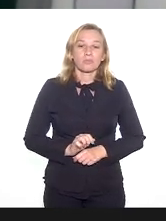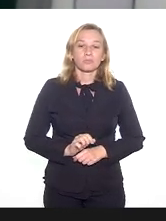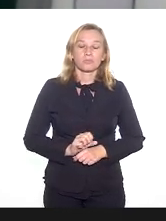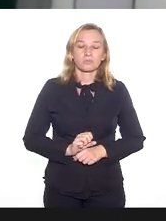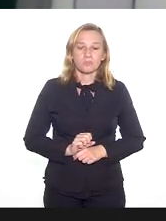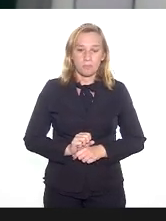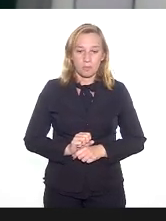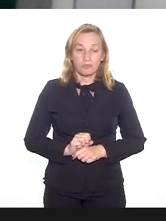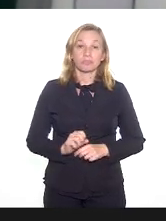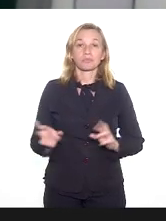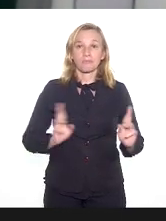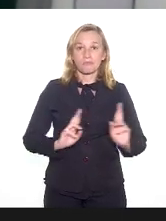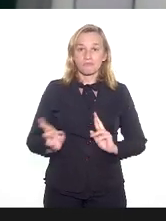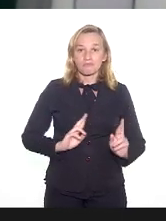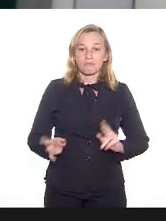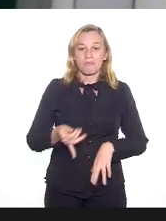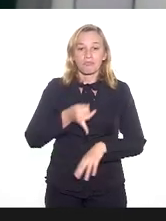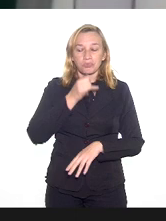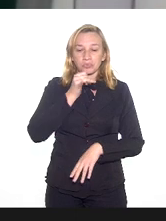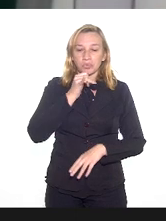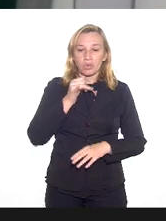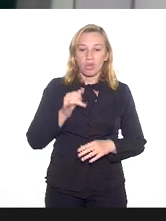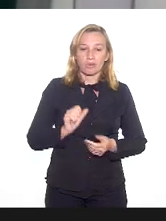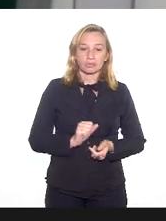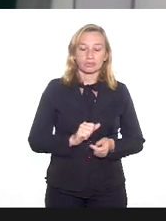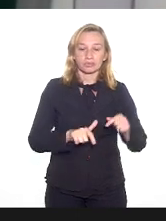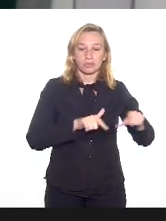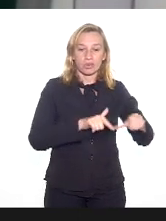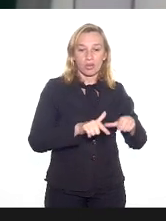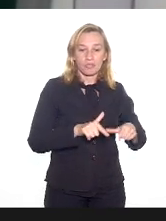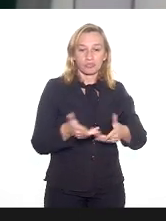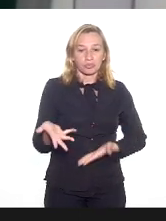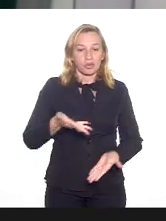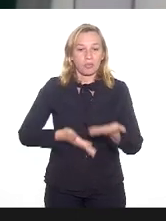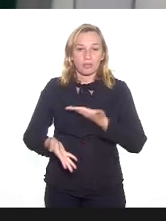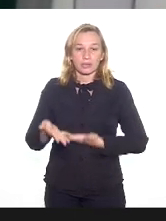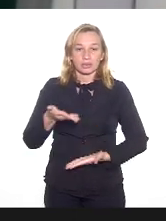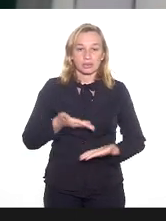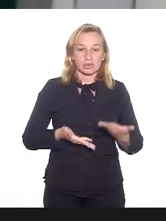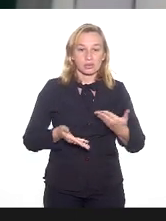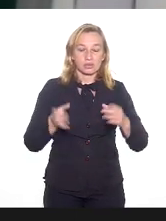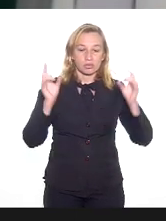relação, por exemplo, às operações de antecipação de royalties